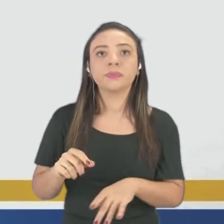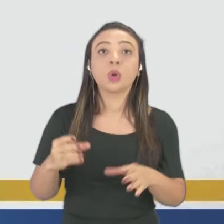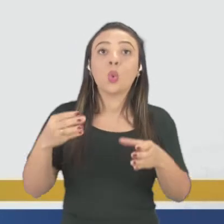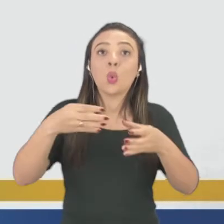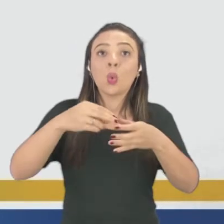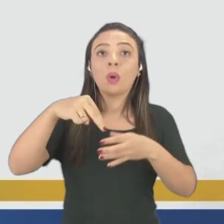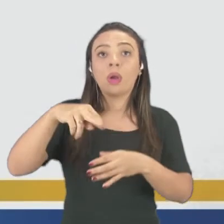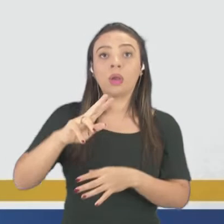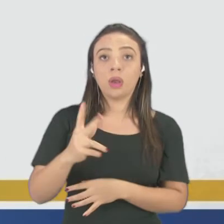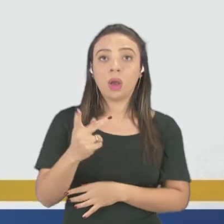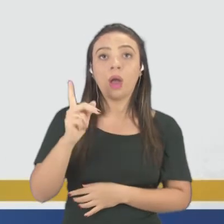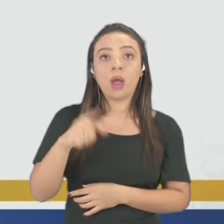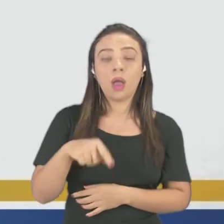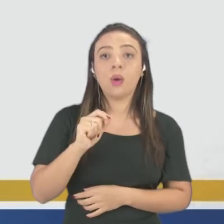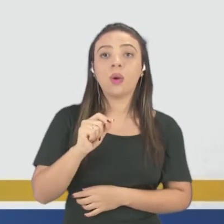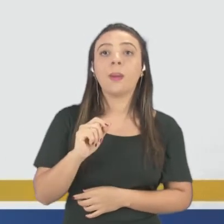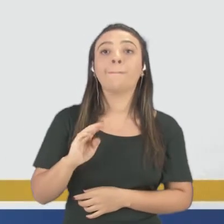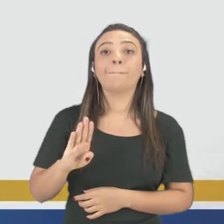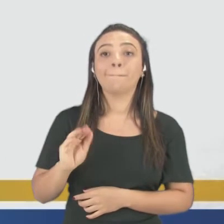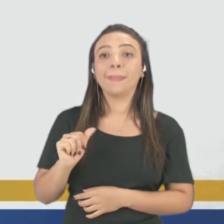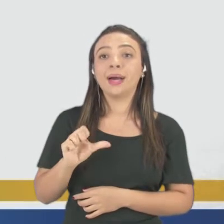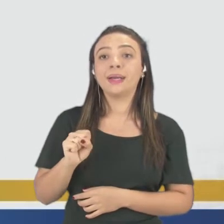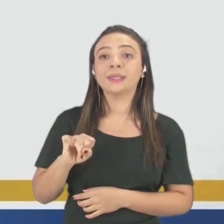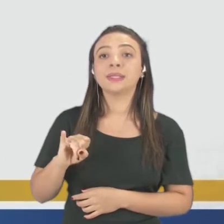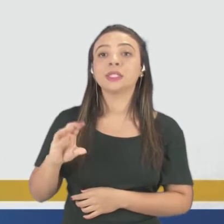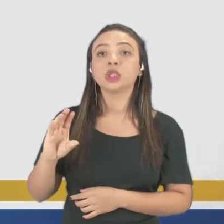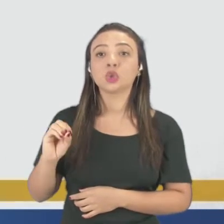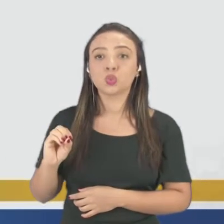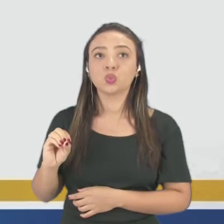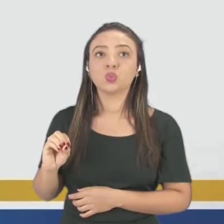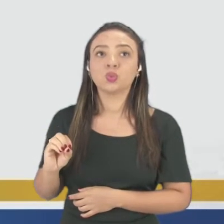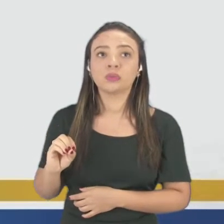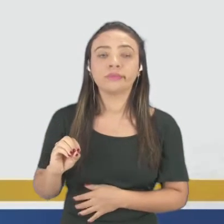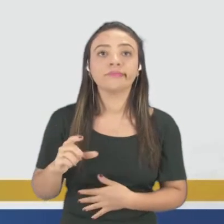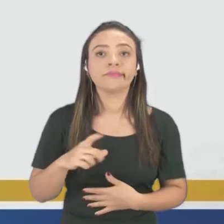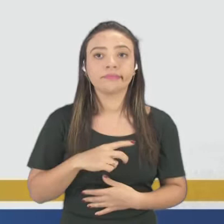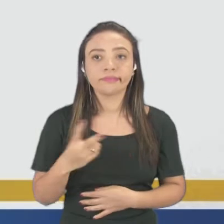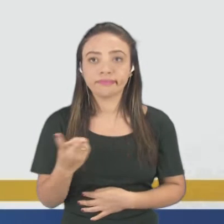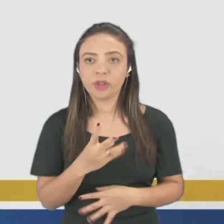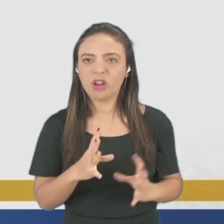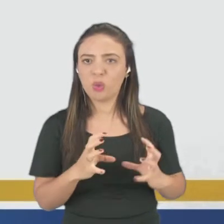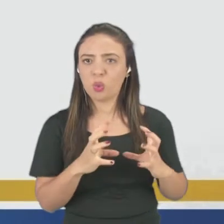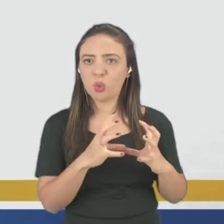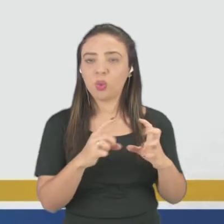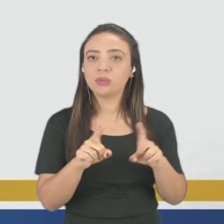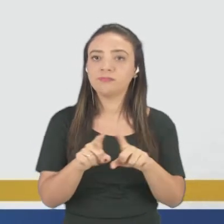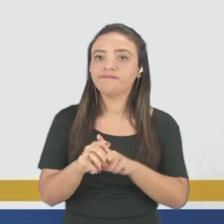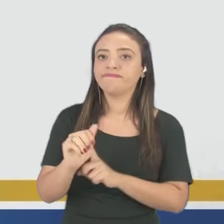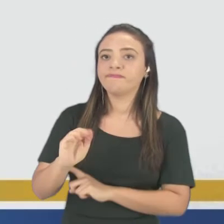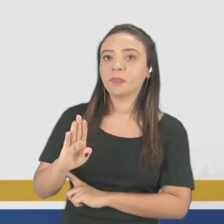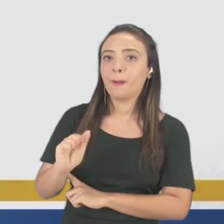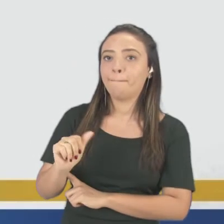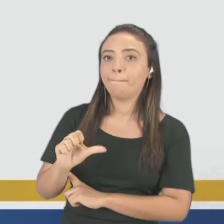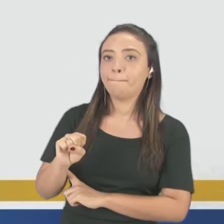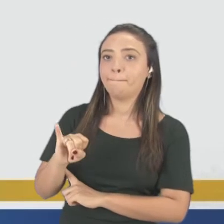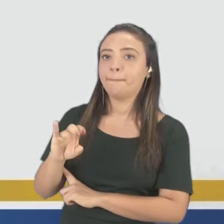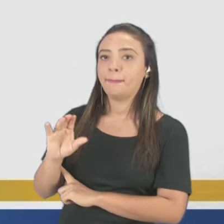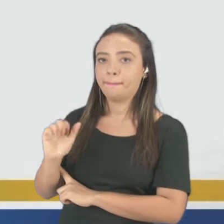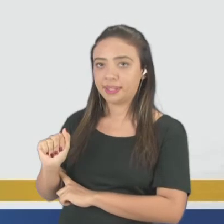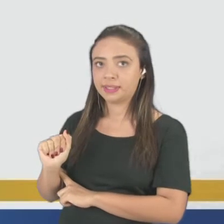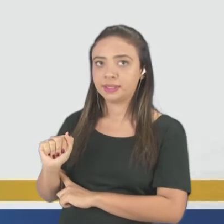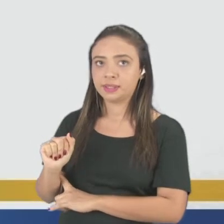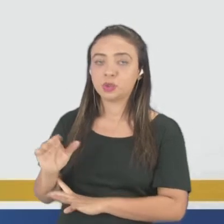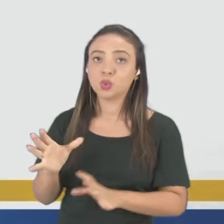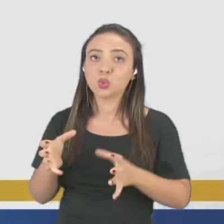NH uma característica básica gente eu tenho uma característica ácida e uma característica básica tá